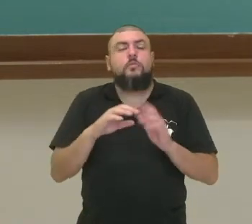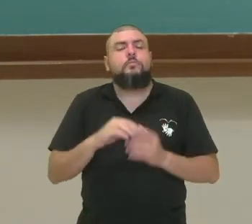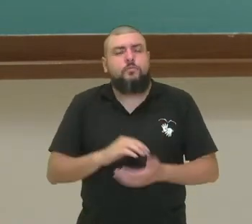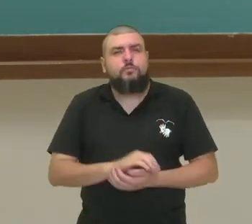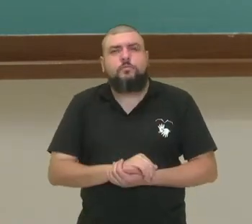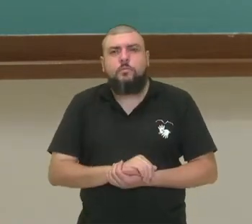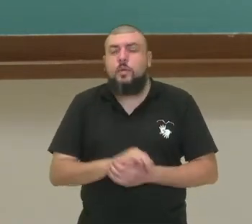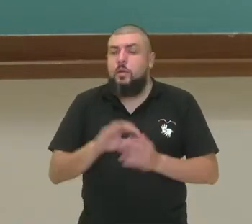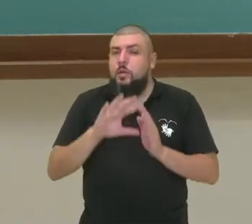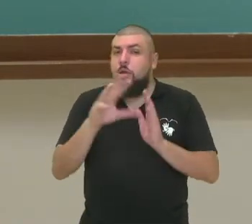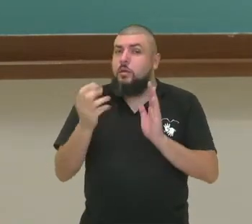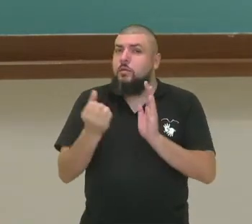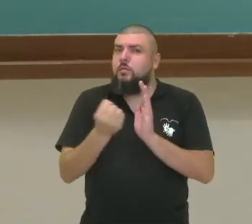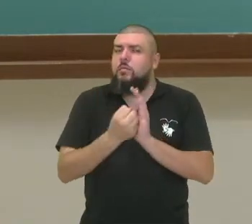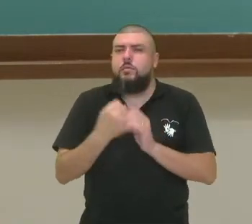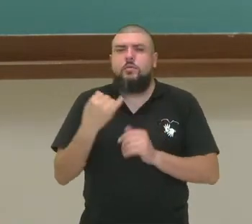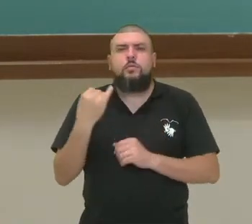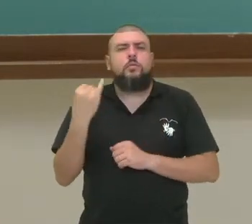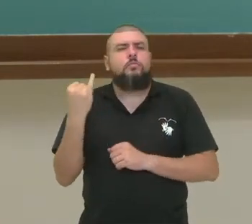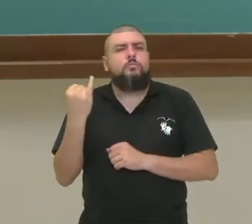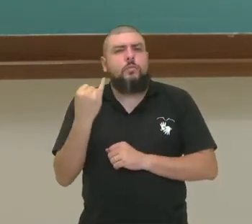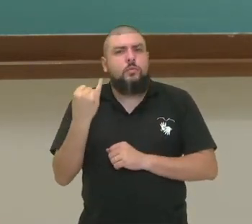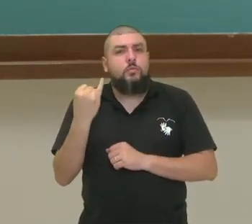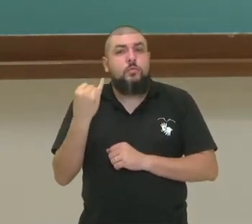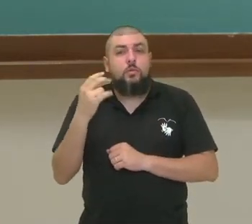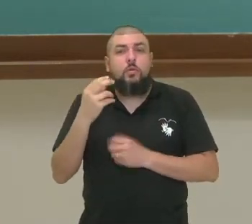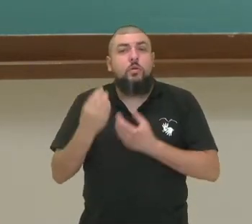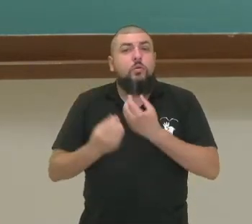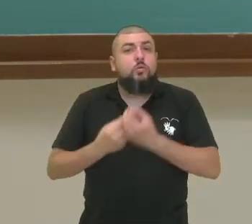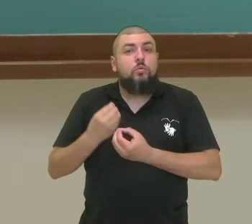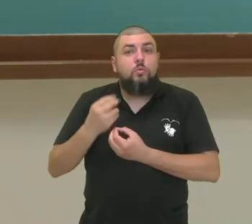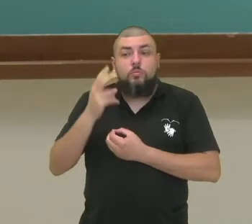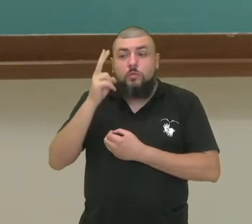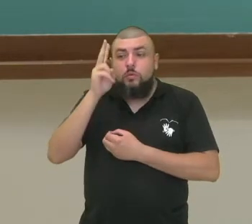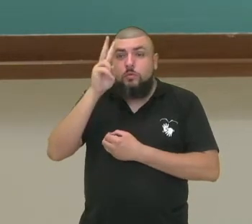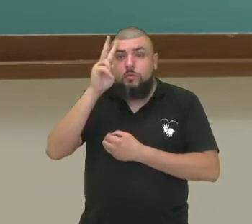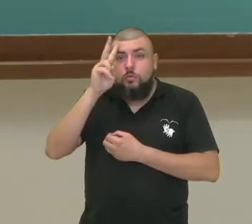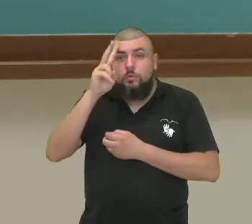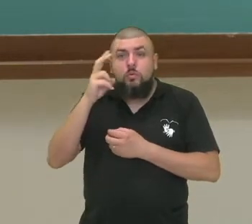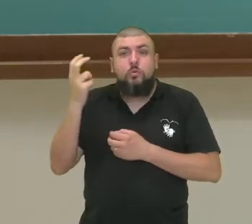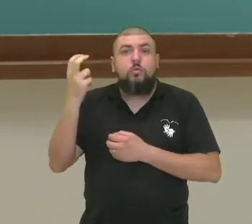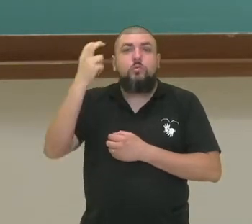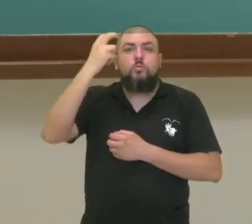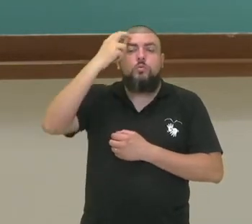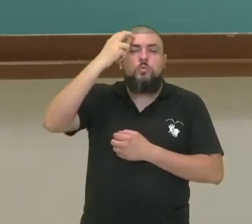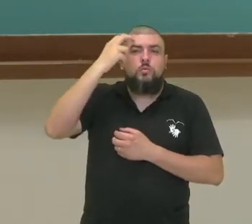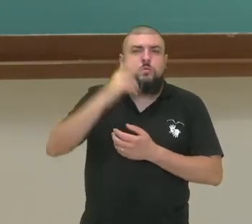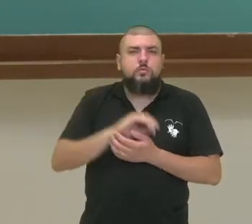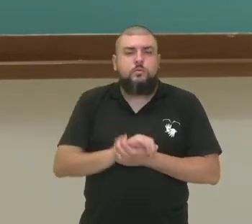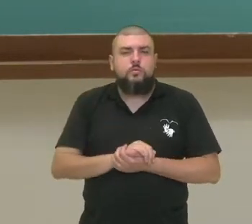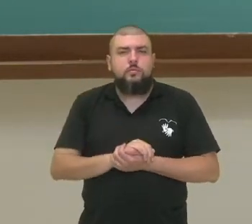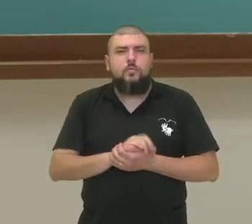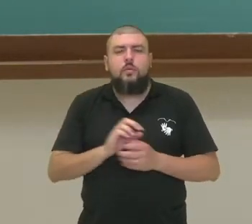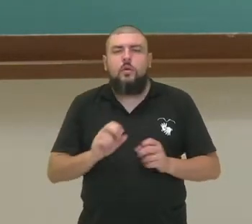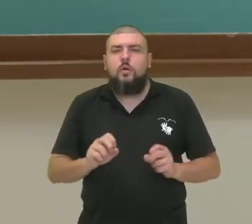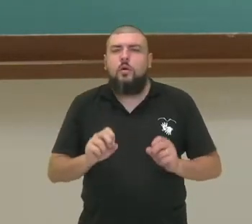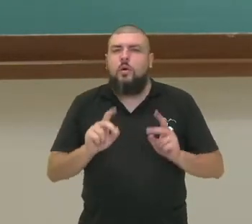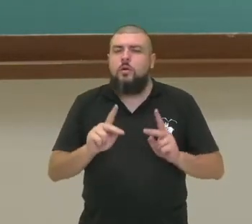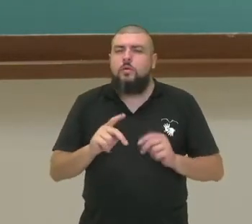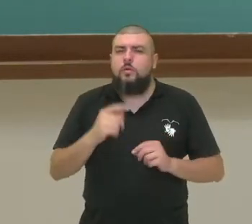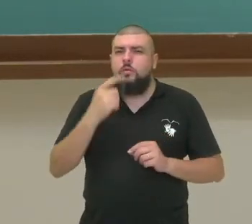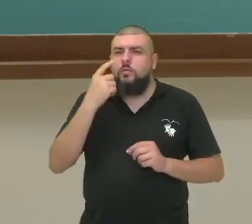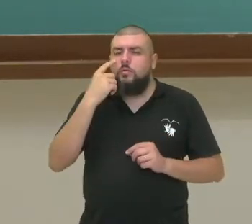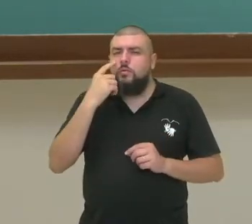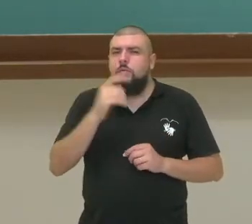a cultura, a história do povo paranaense? Pesquisaram aí? Então vamos nos aprofundar em cada um desses